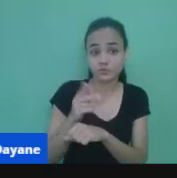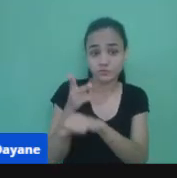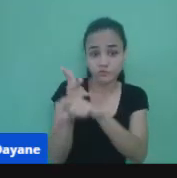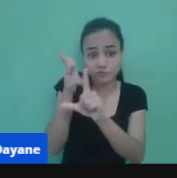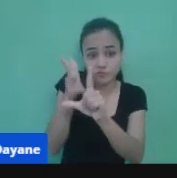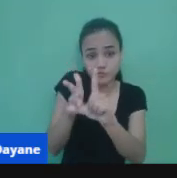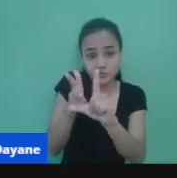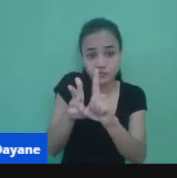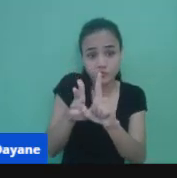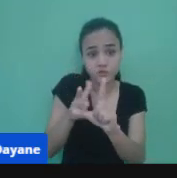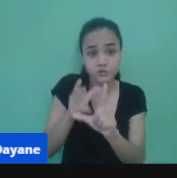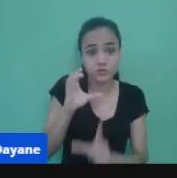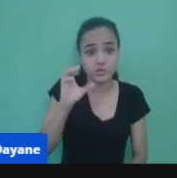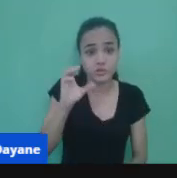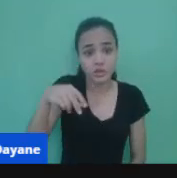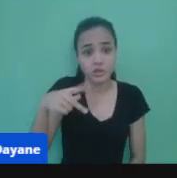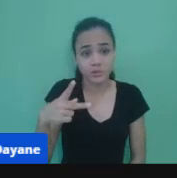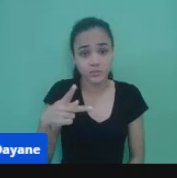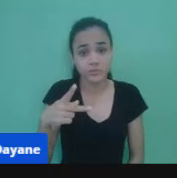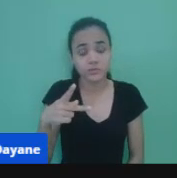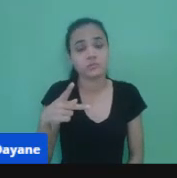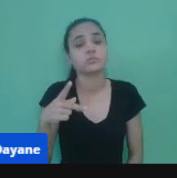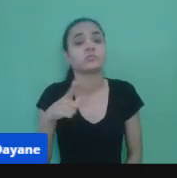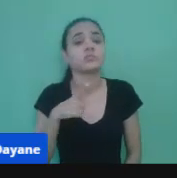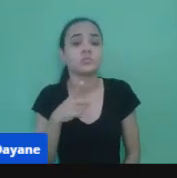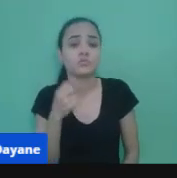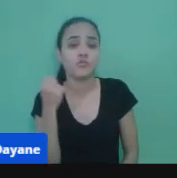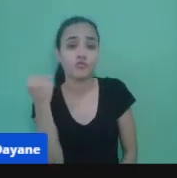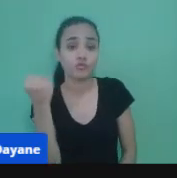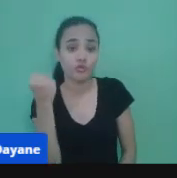impacto. A gente vai ter o